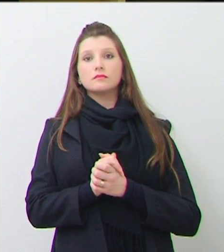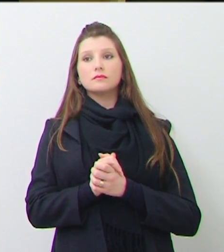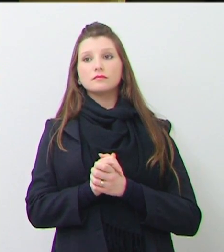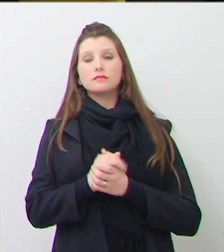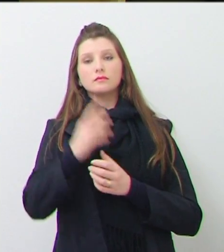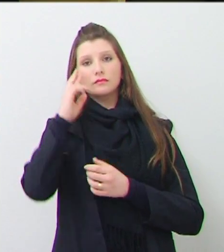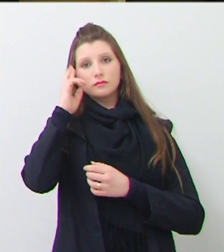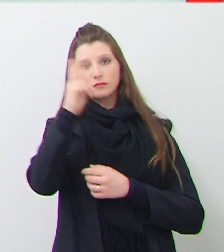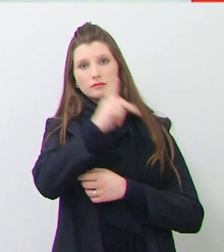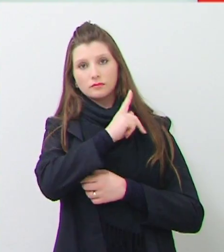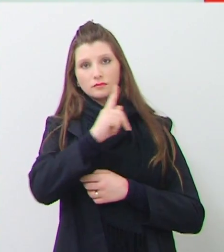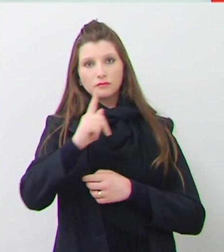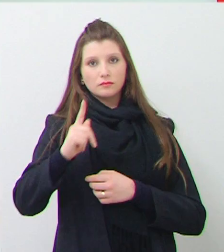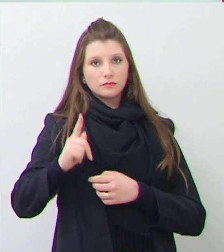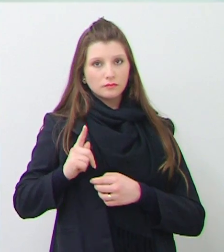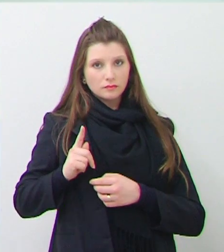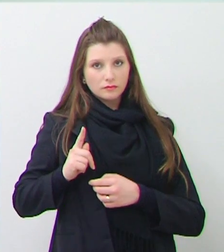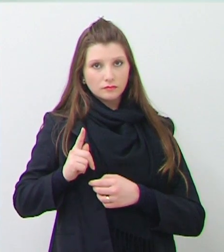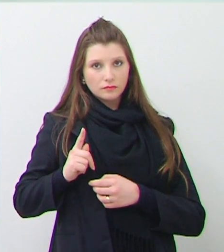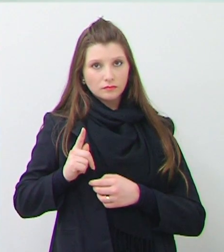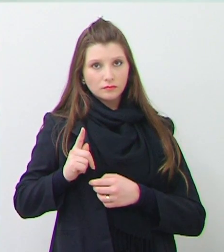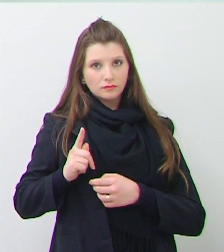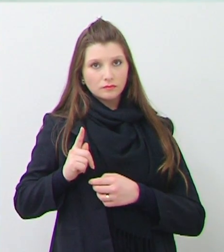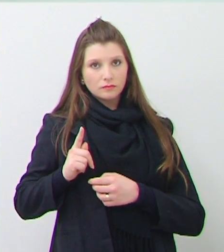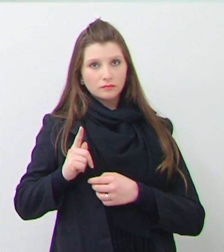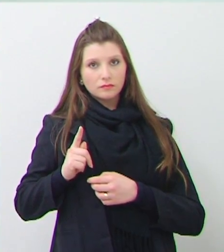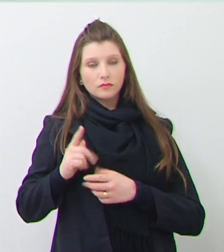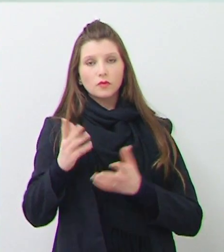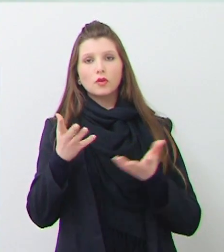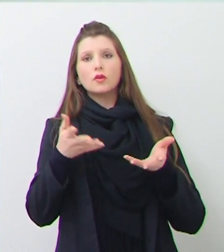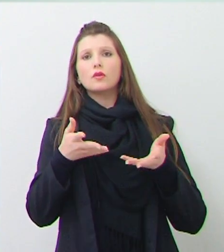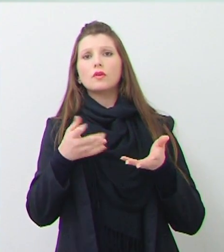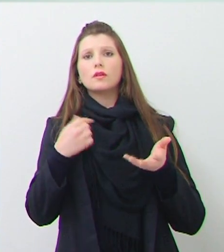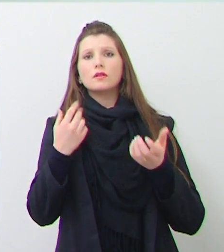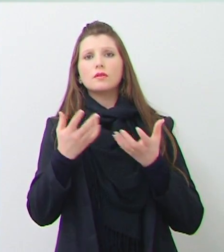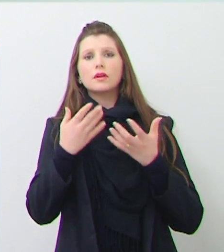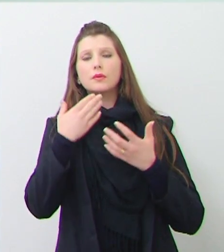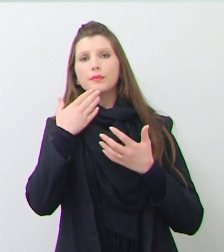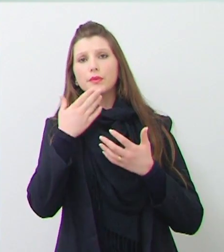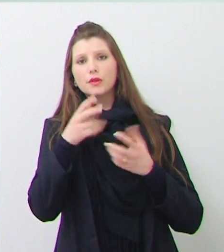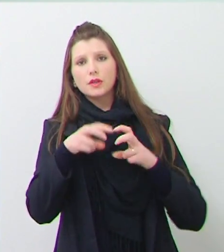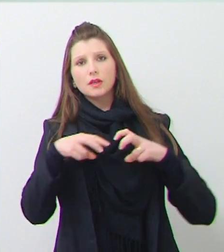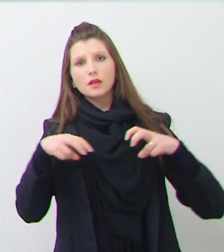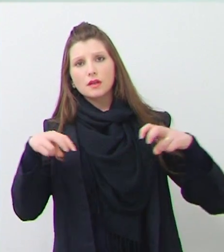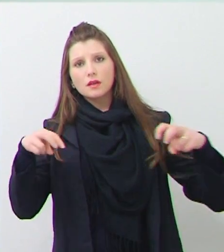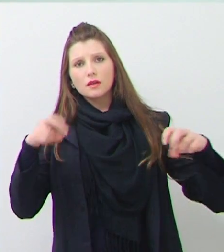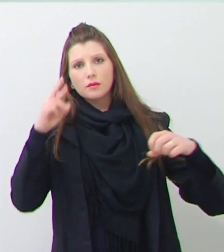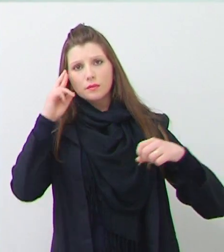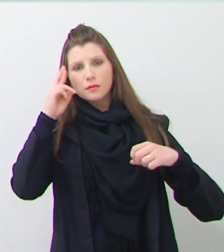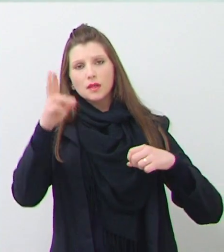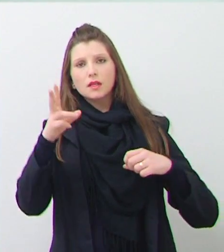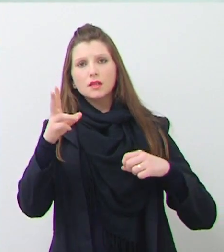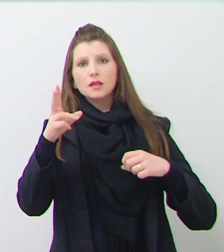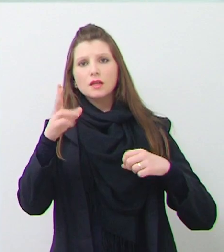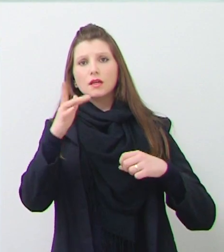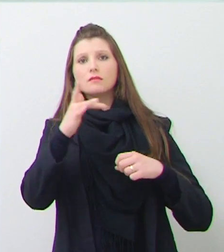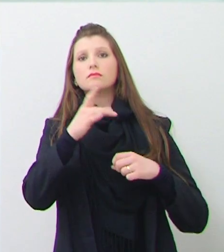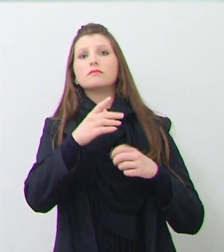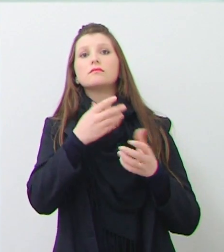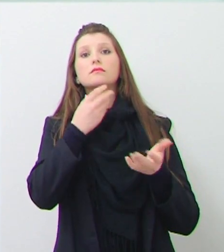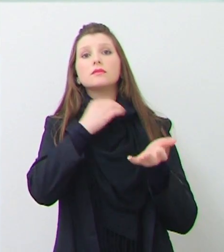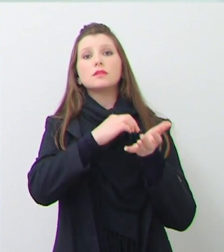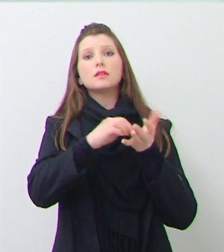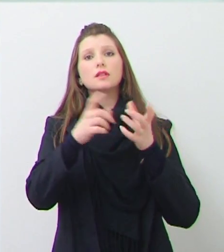Senhor presidente, faço a questão de ordem para solicitar à mesa, que determine a Secretaria da Casa, que